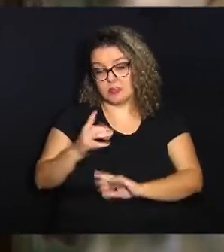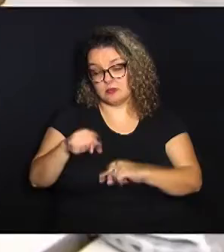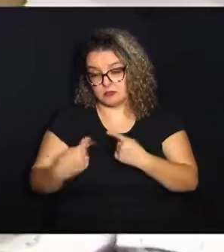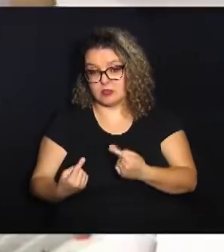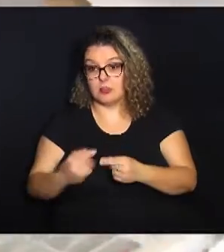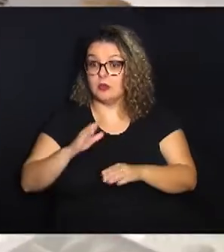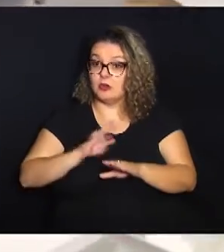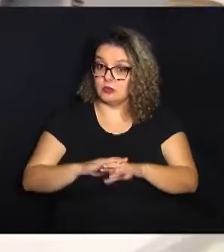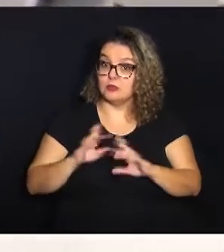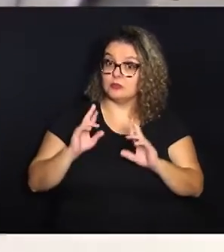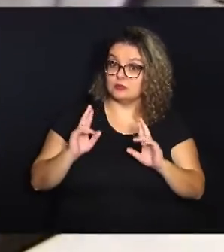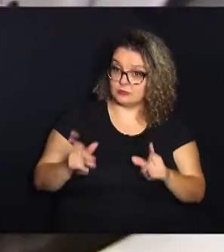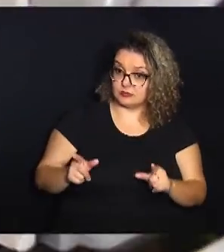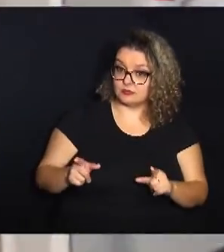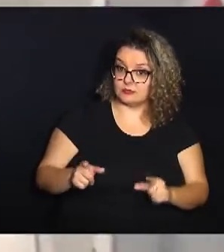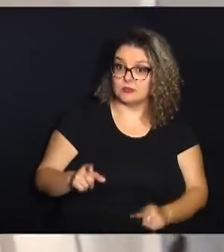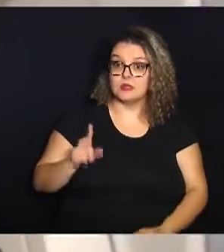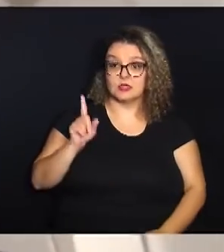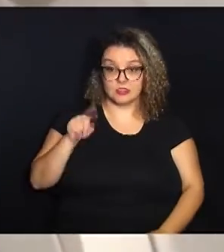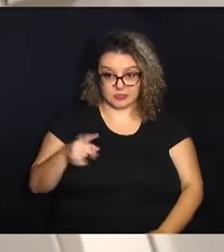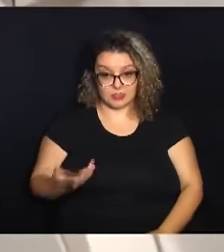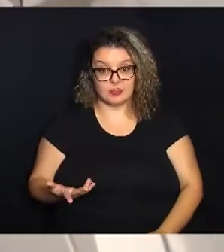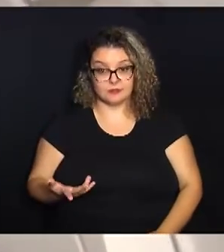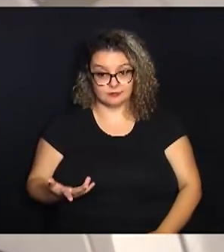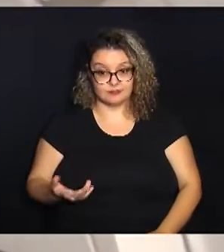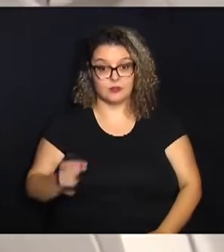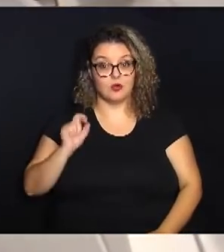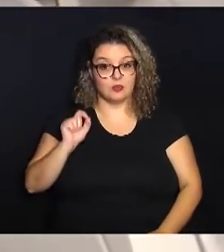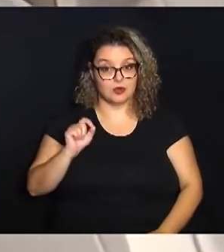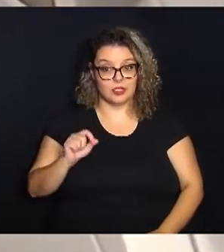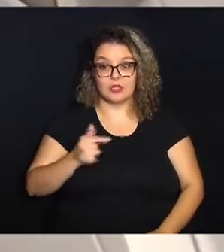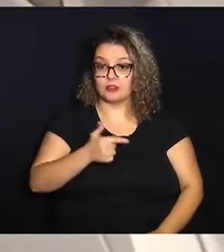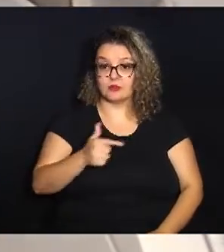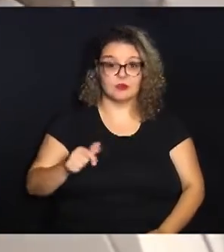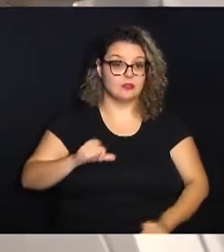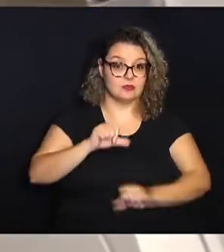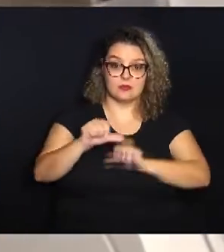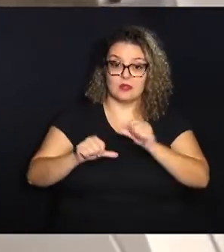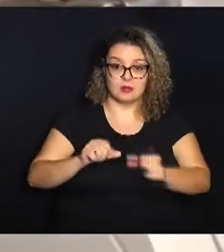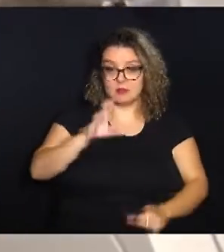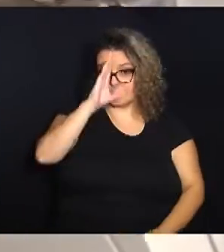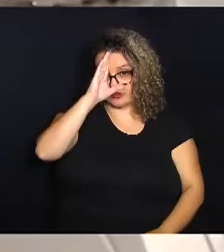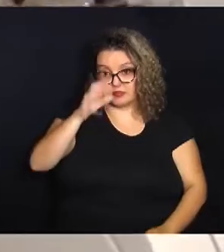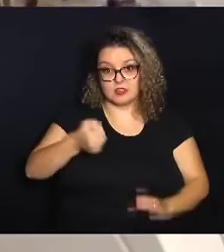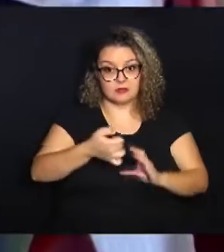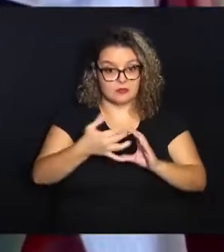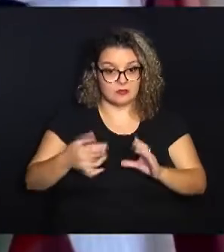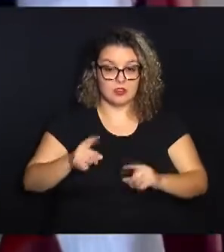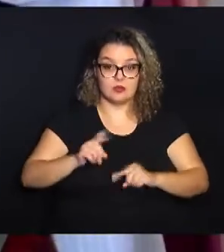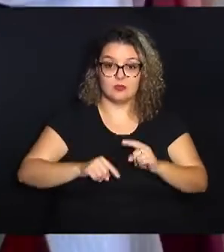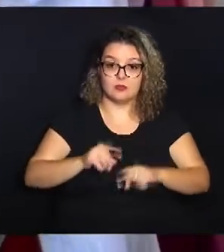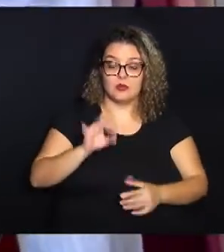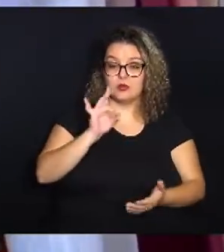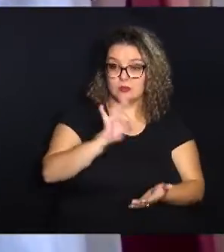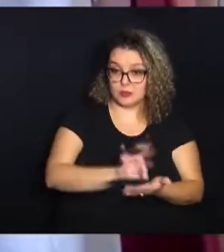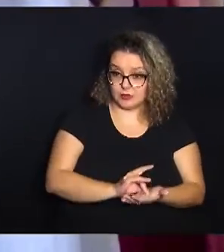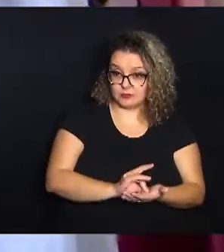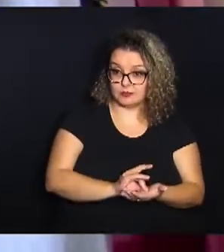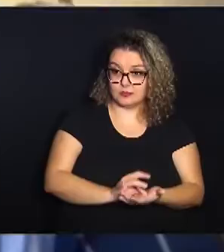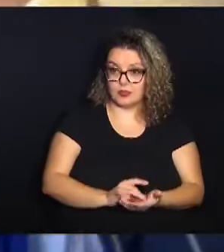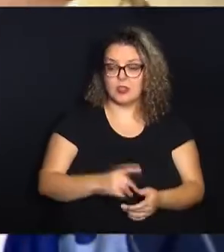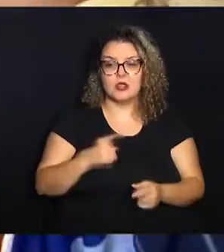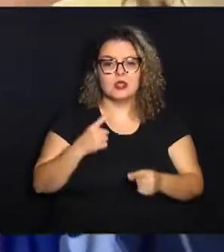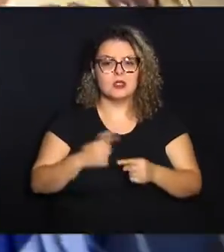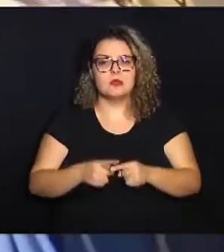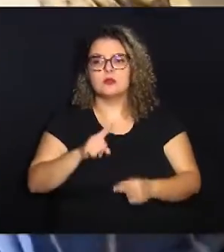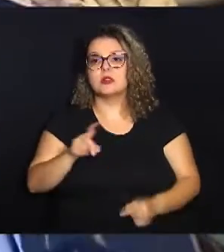funções diferentes. Isso sem alterar as principais características do objeto original. E por que